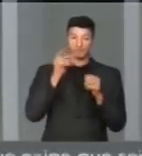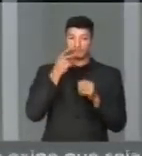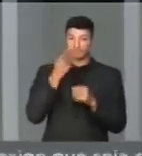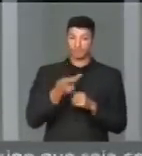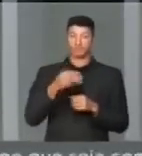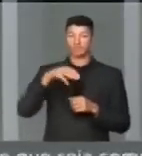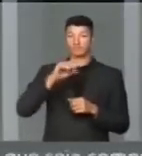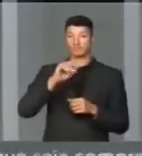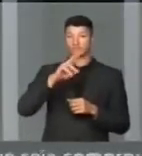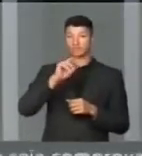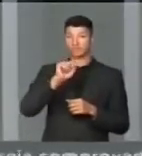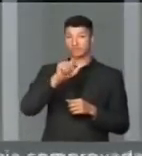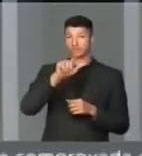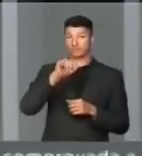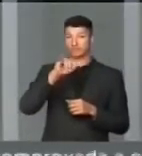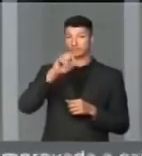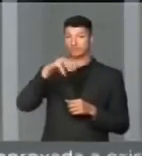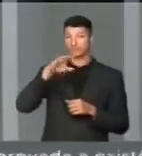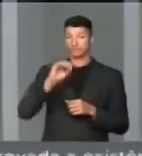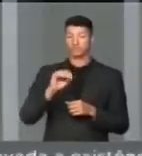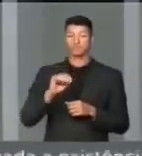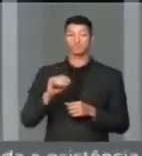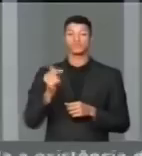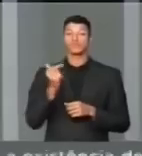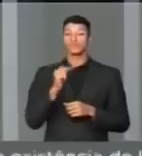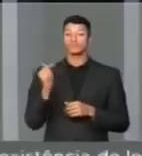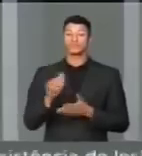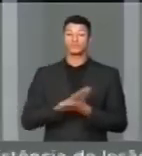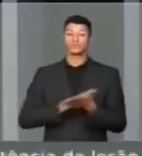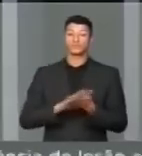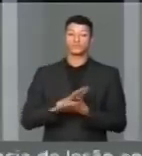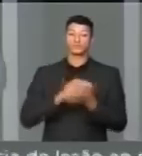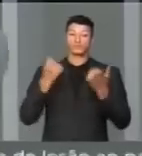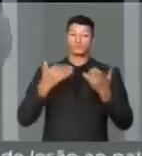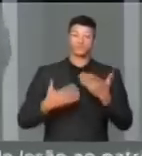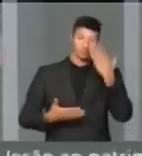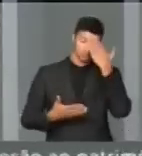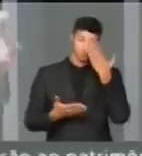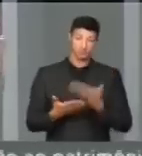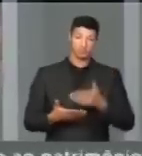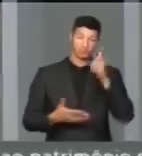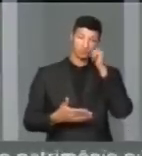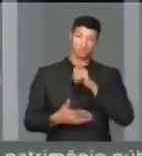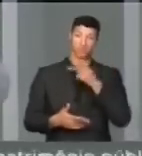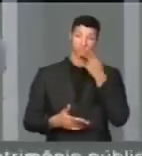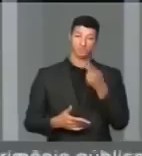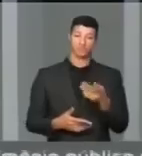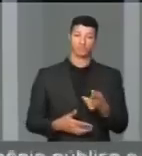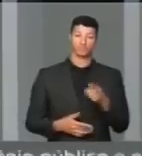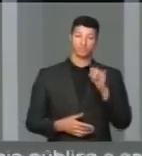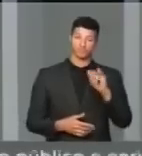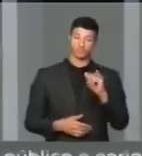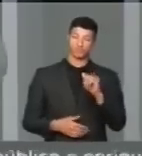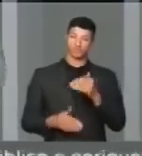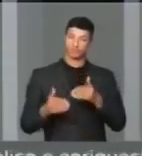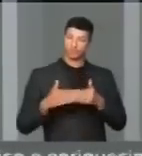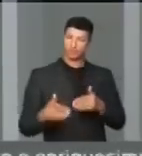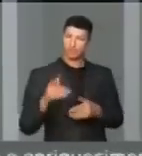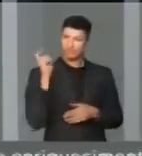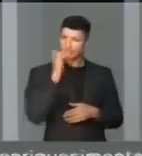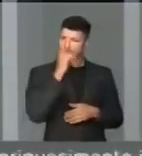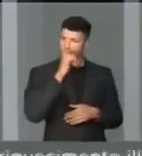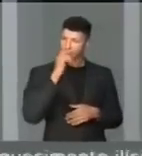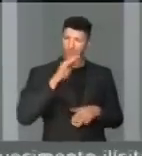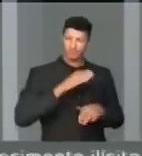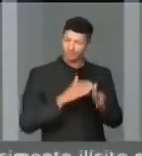falar de moralismo. Olha, não tem nenhum sentido acreditar mais no que essa mulher fala. Se durante a campanha mentiu o